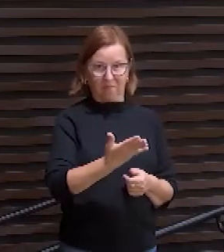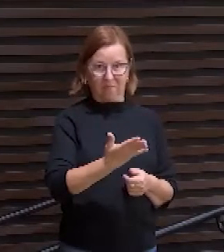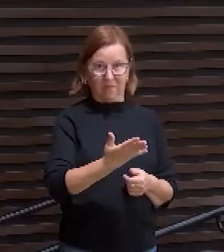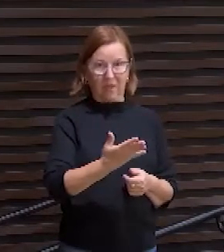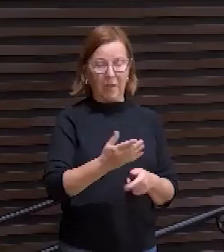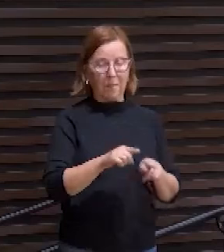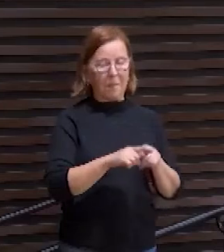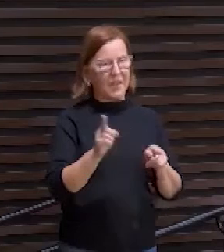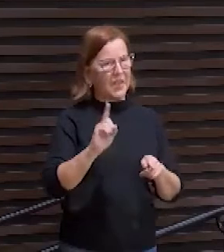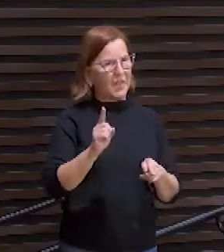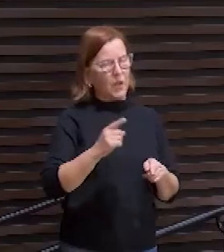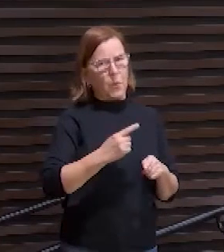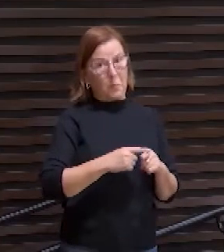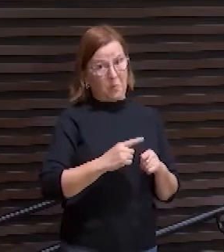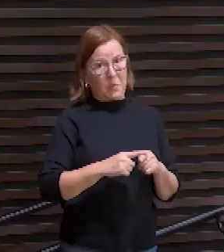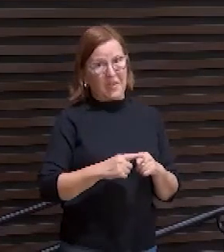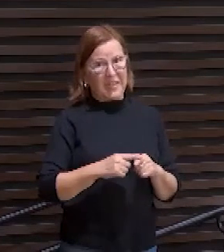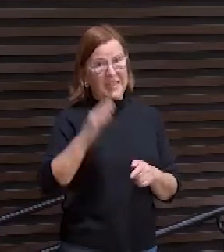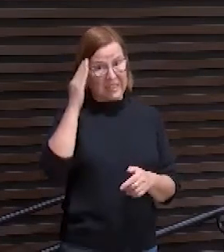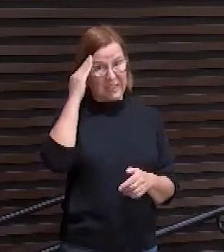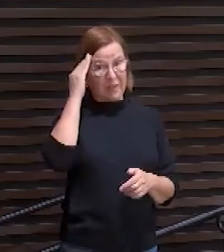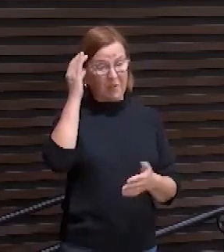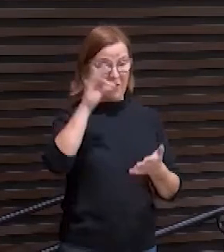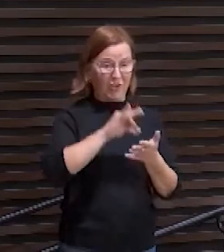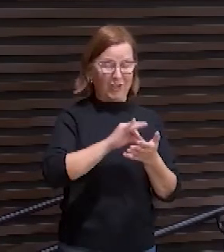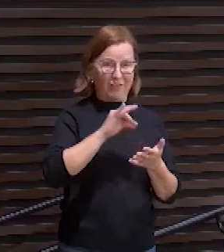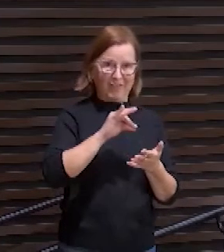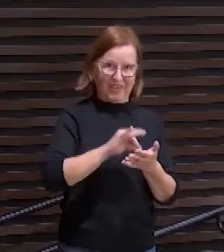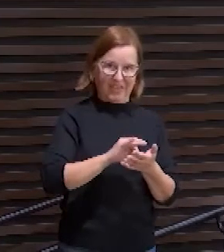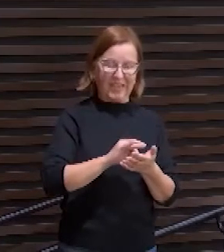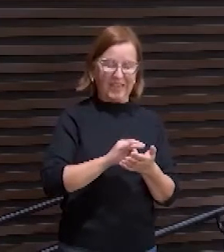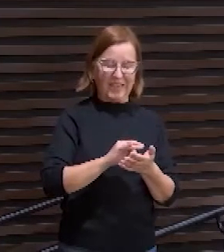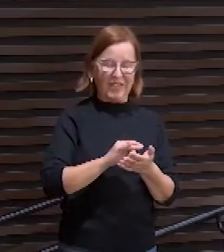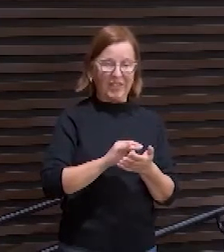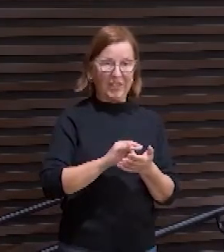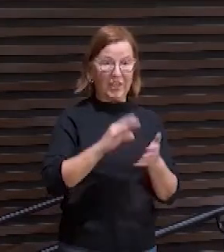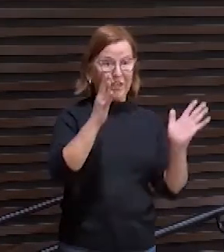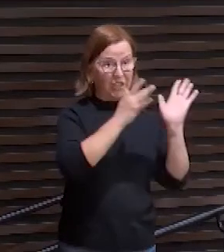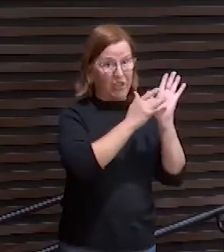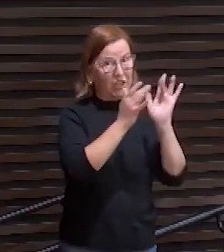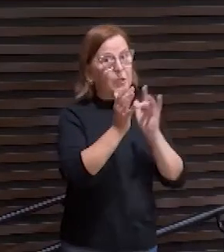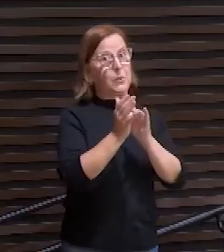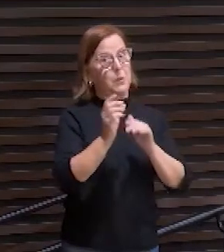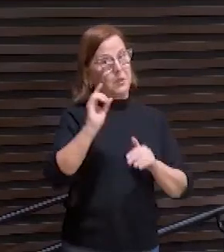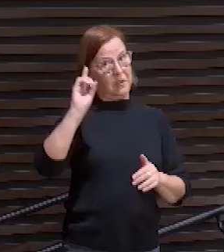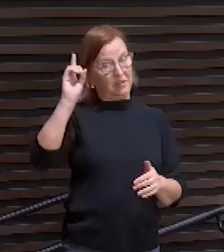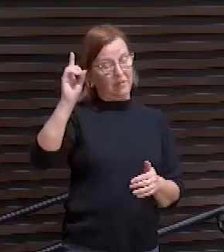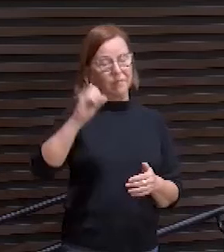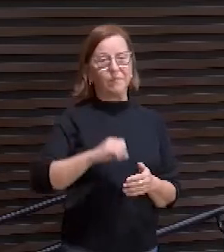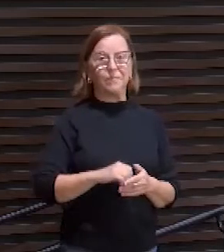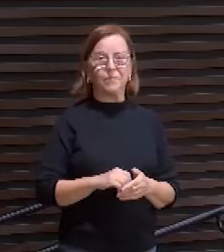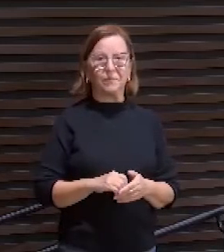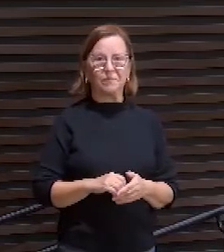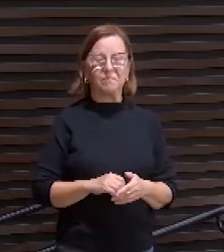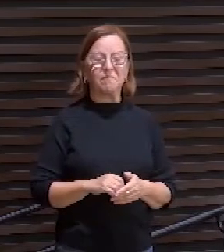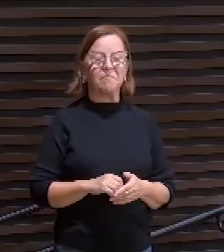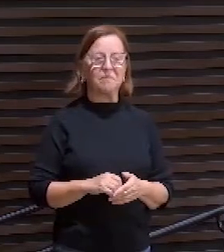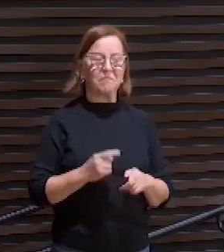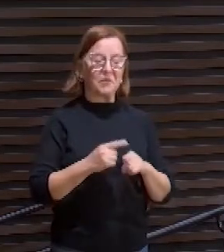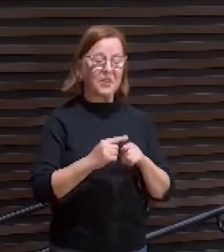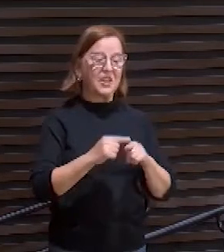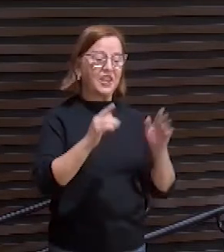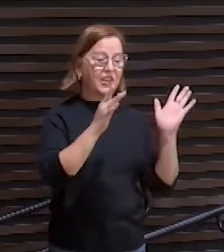soubesse com quem ele de fato estava conversando, que de fato era o próprio Deus